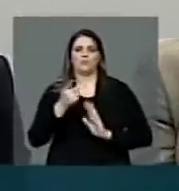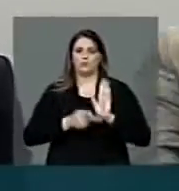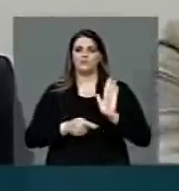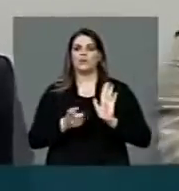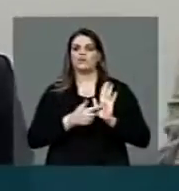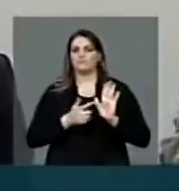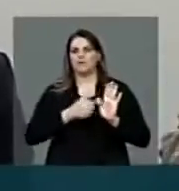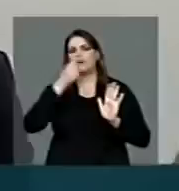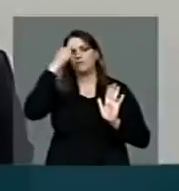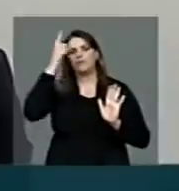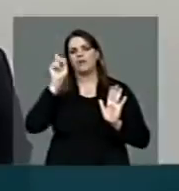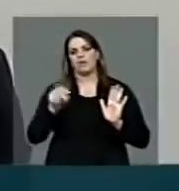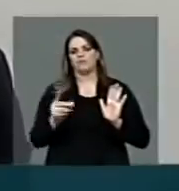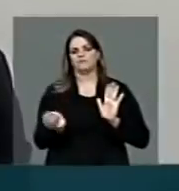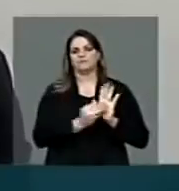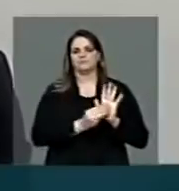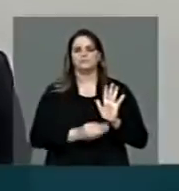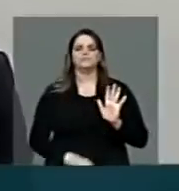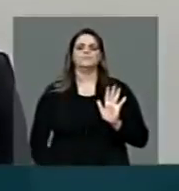faz isso.